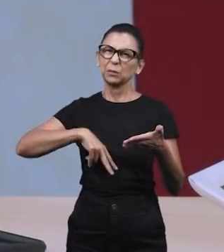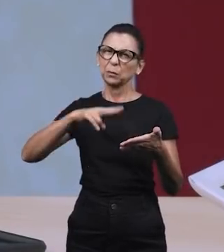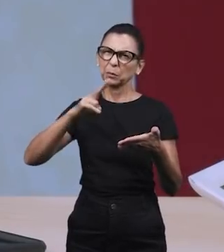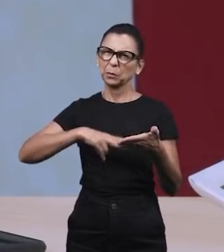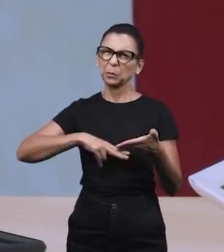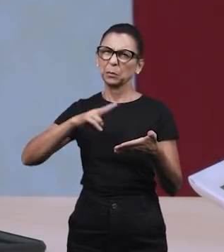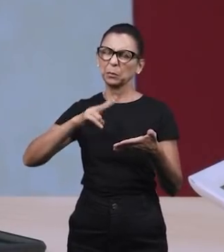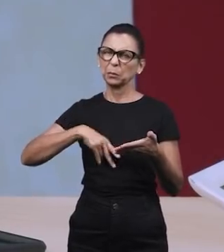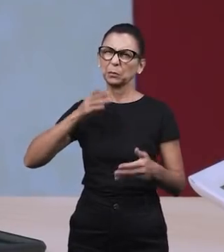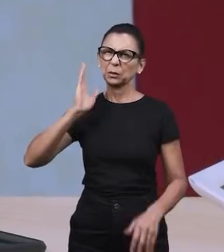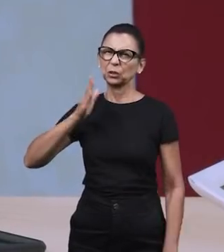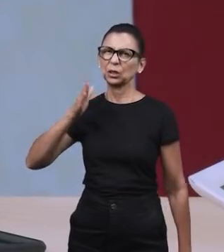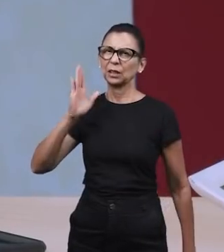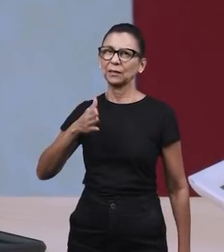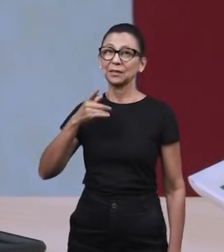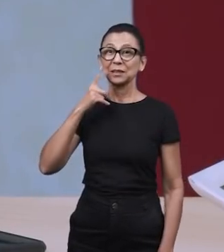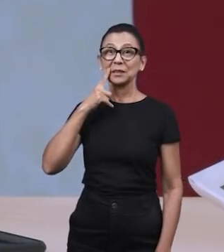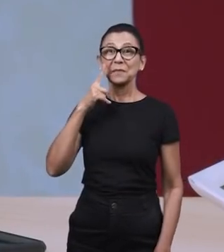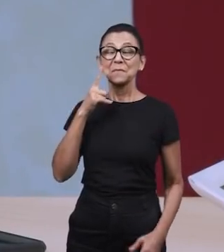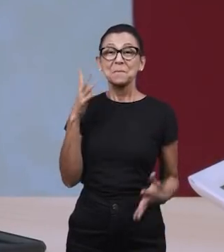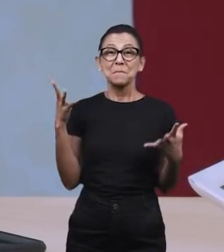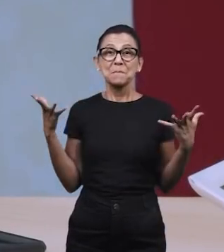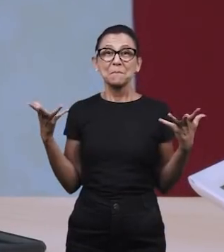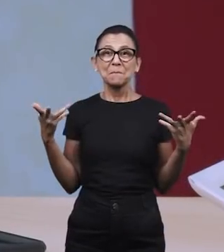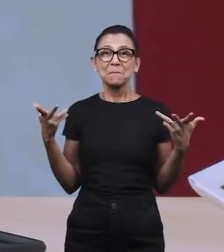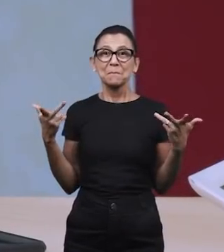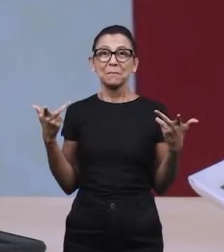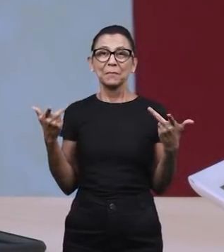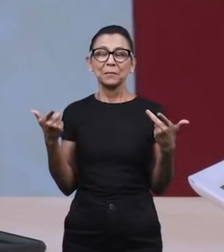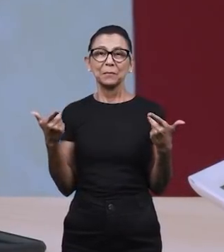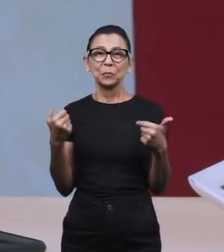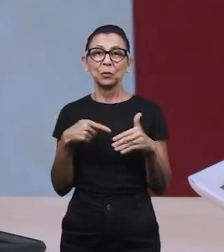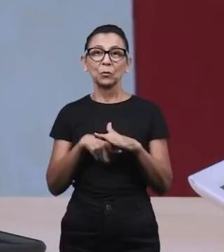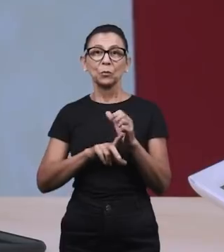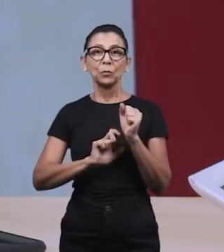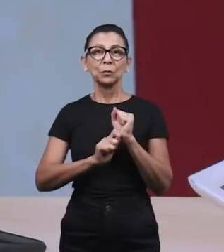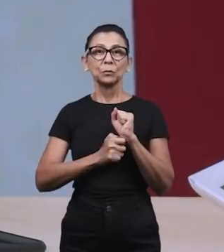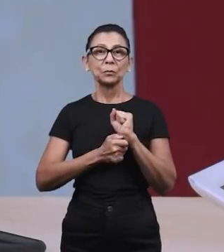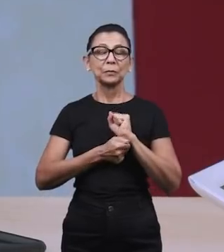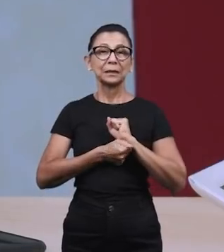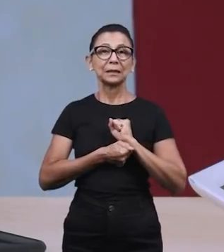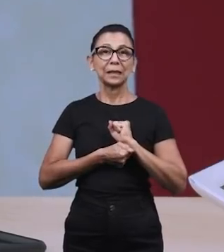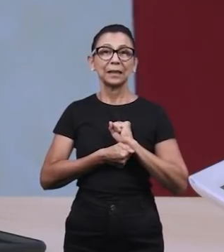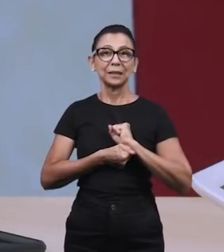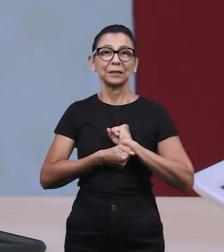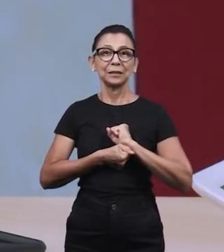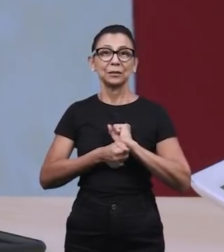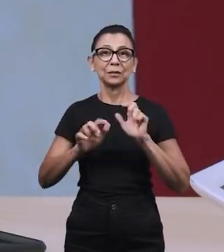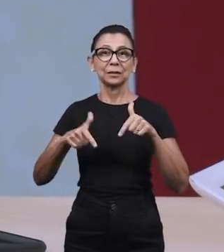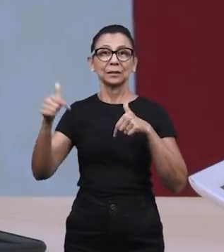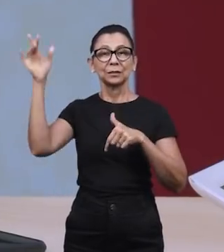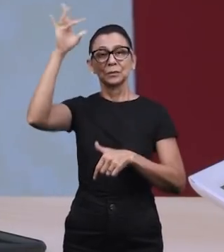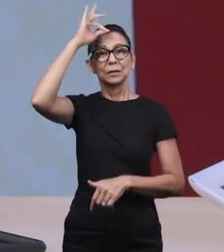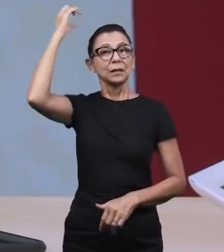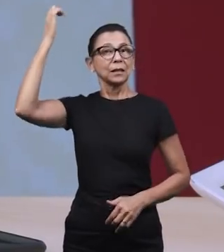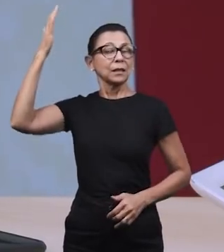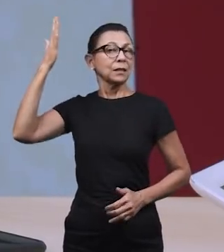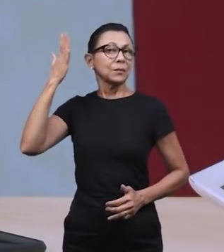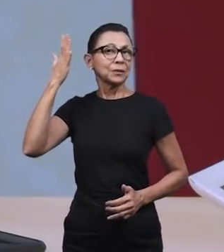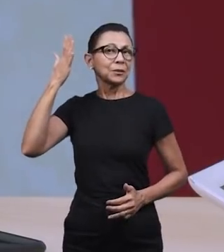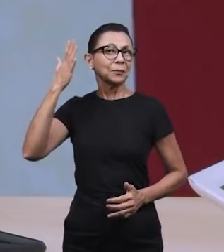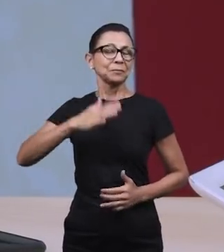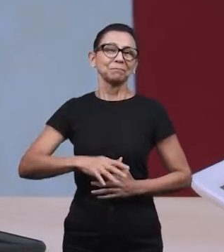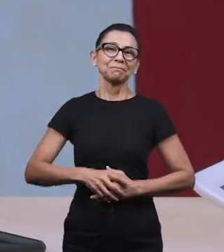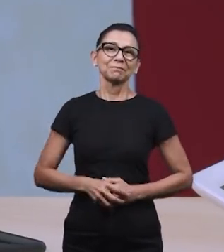Bíblia, você vai ver que coisa maravilhosa, aquilo que é um mistério e que é revelado pela ação do Espírito Santo